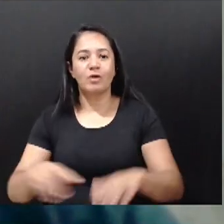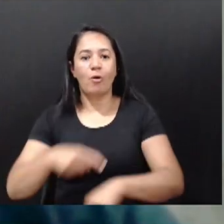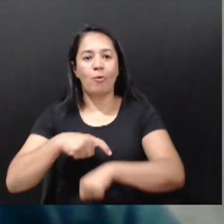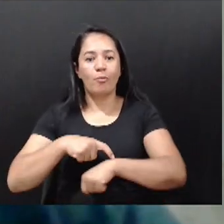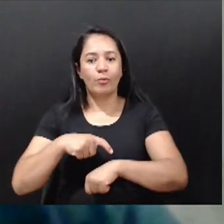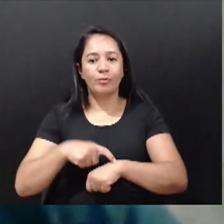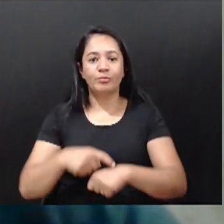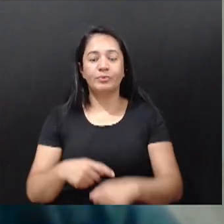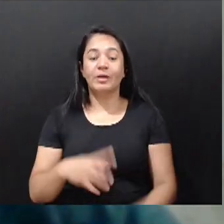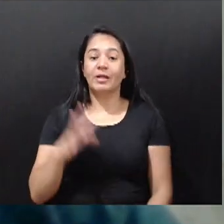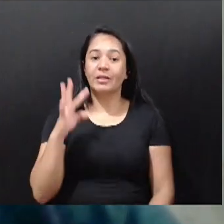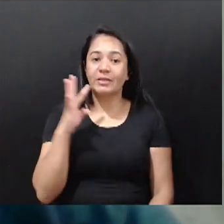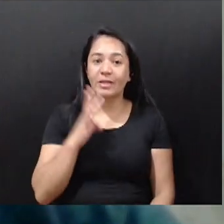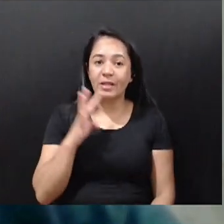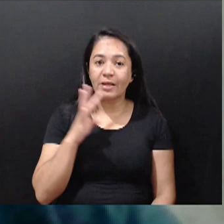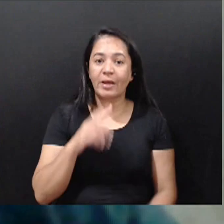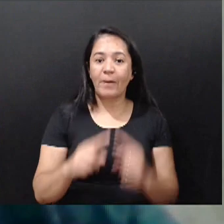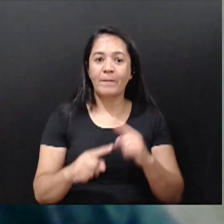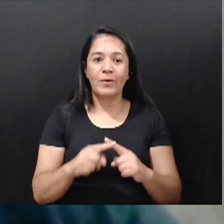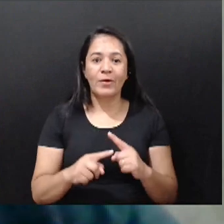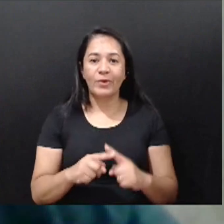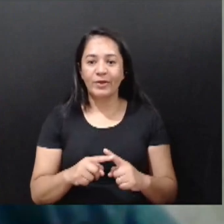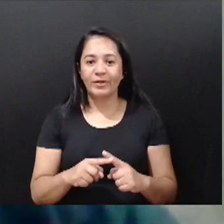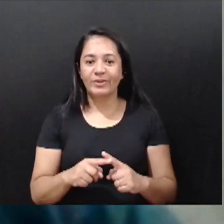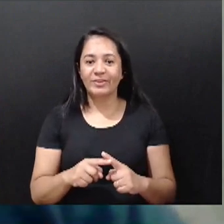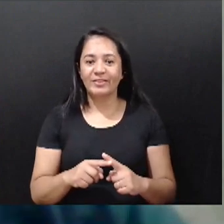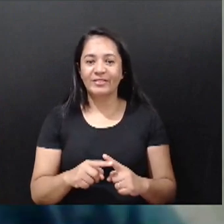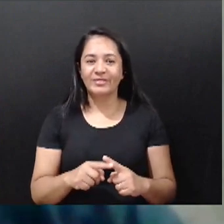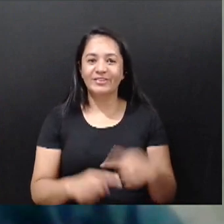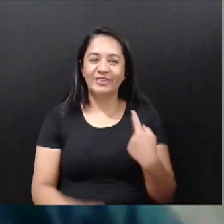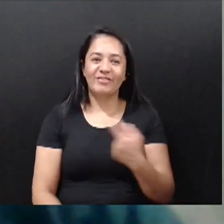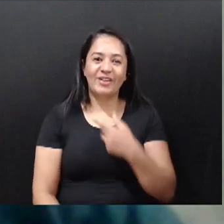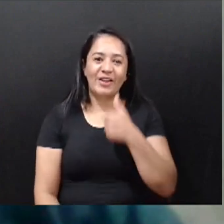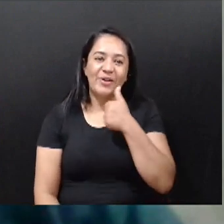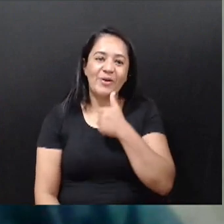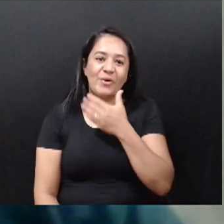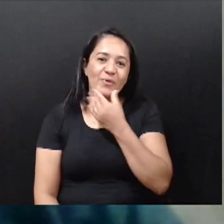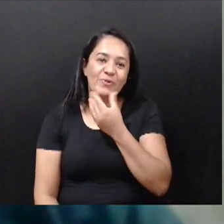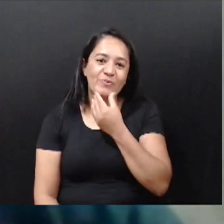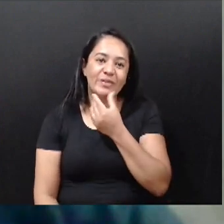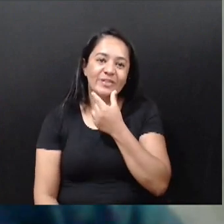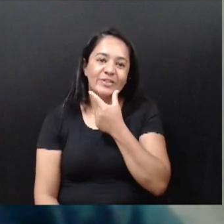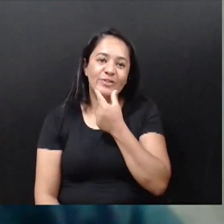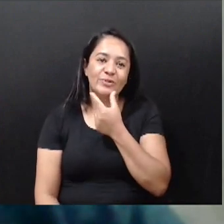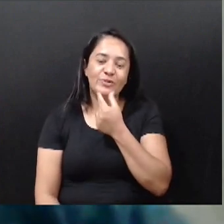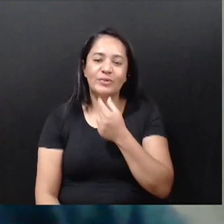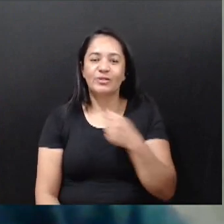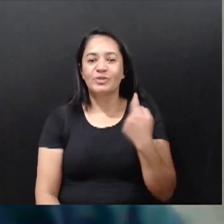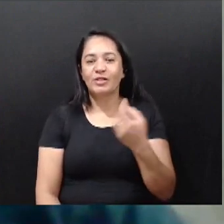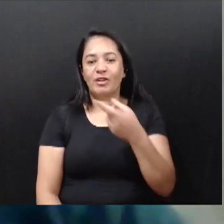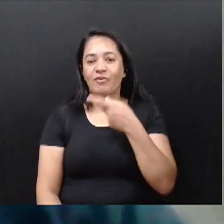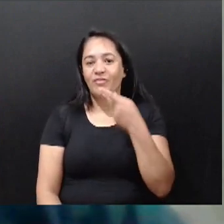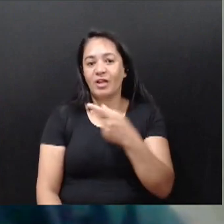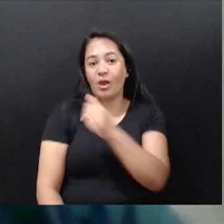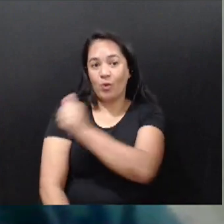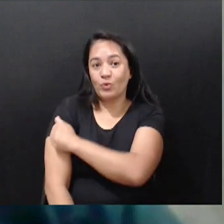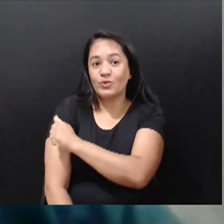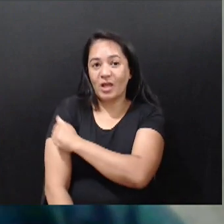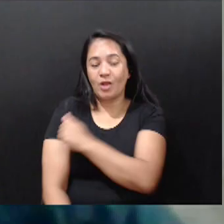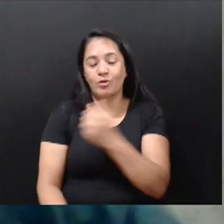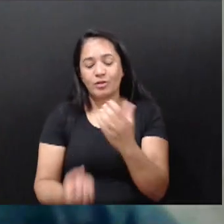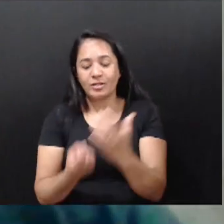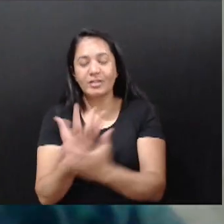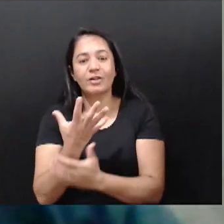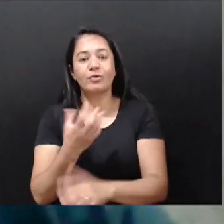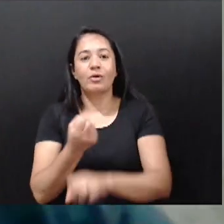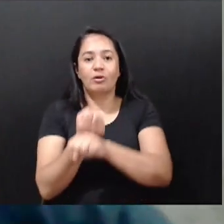porque os meninos, né, os meninos que nós falamos no sentido de os meninos que desenvolveram o software, que abraçaram a